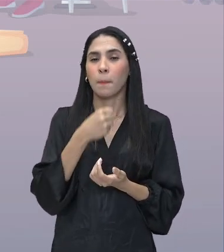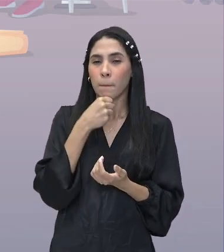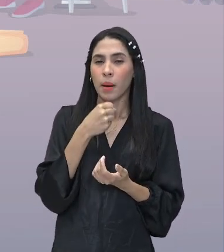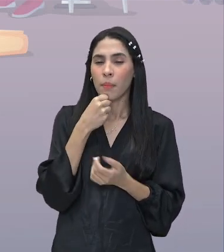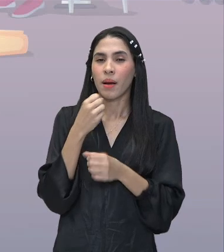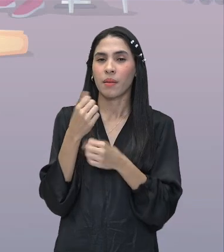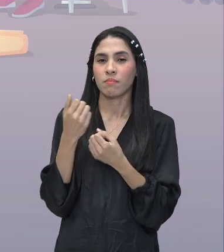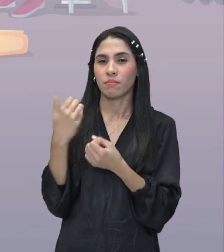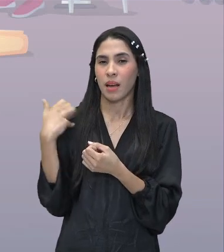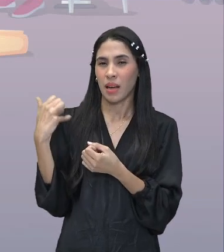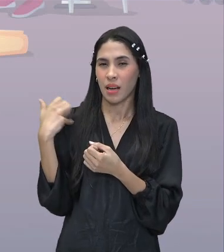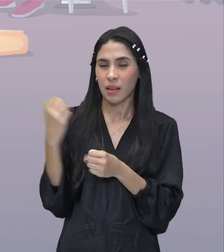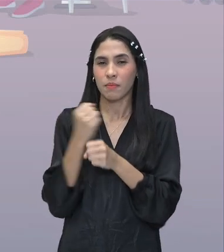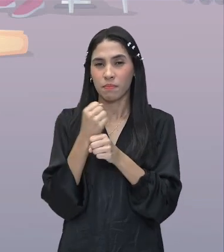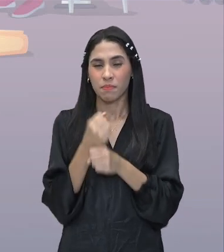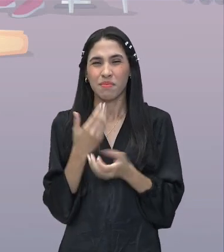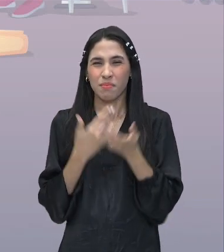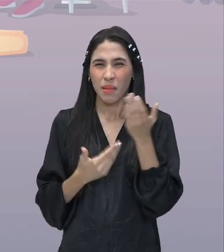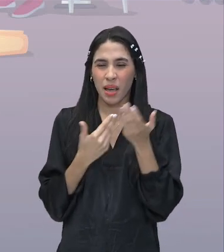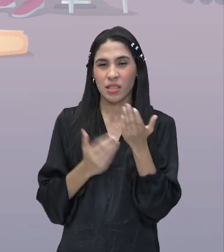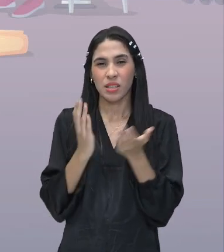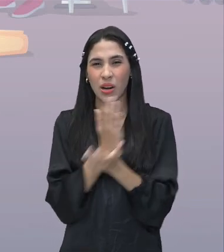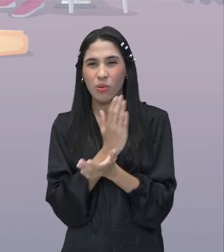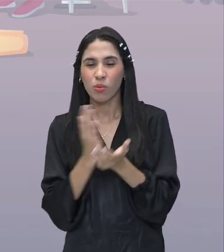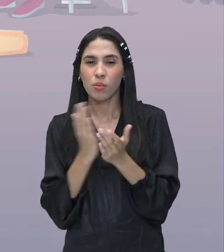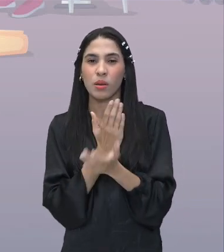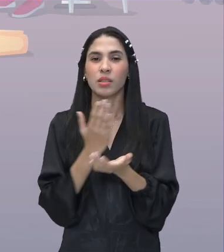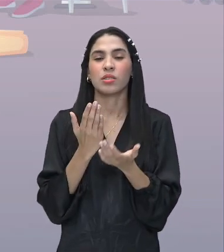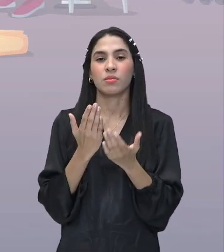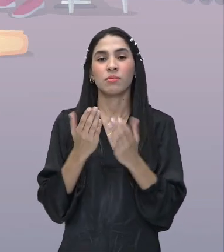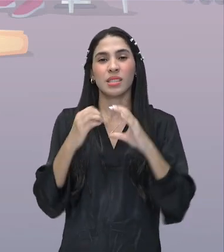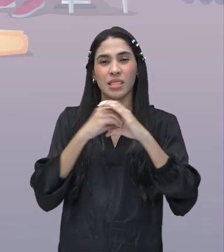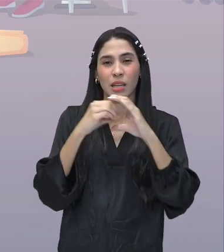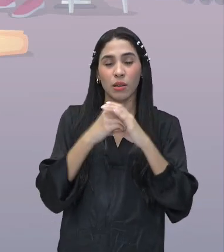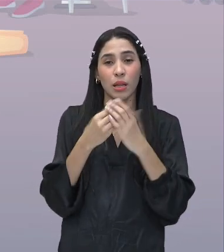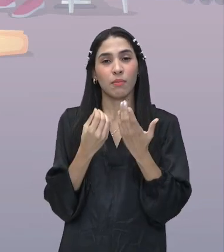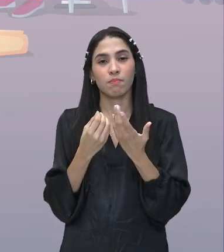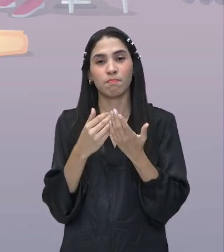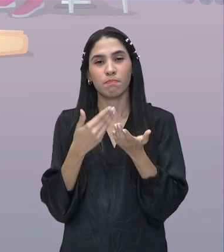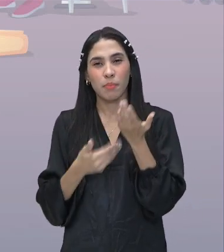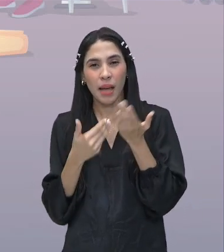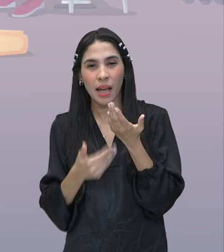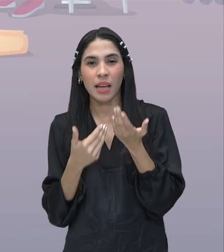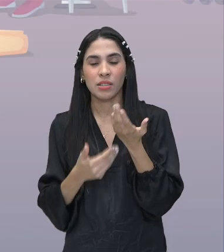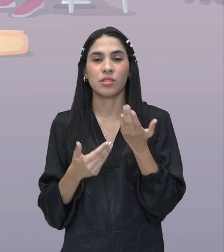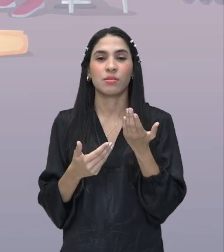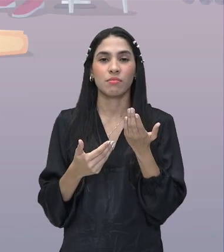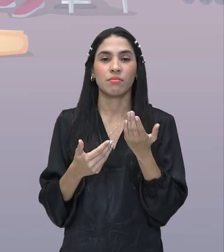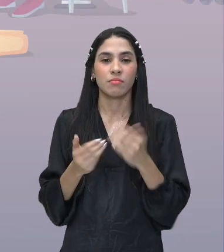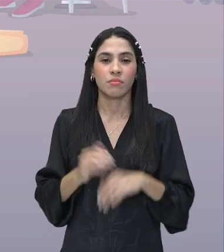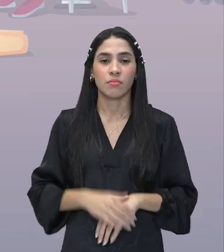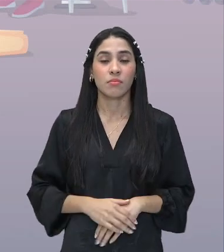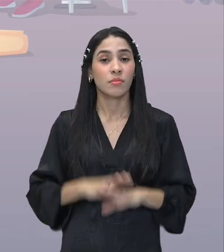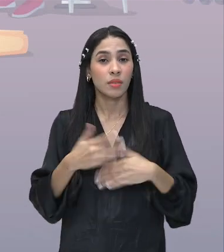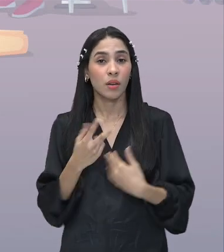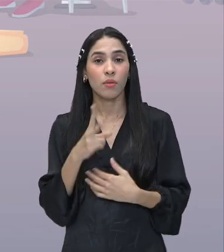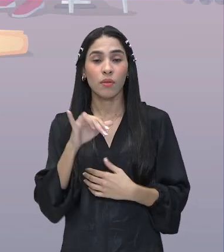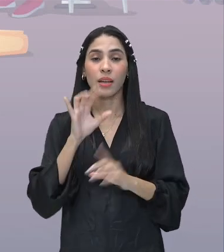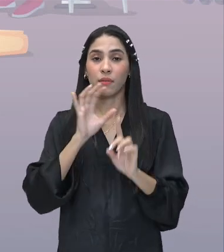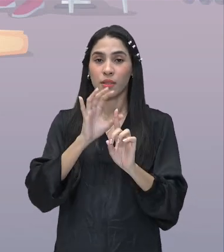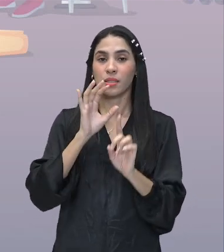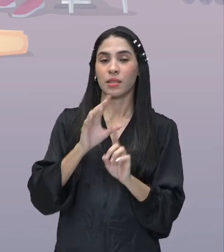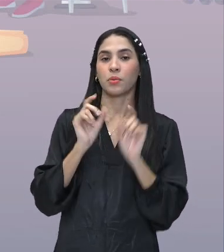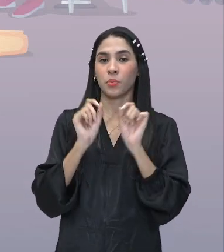vai perdendo algumas funções, algumas células vão morrendo ao longo, né, da nossa vida, e isso vai trazendo